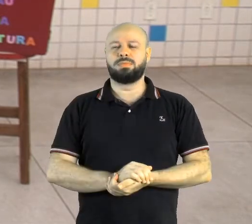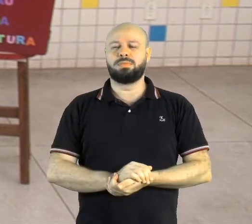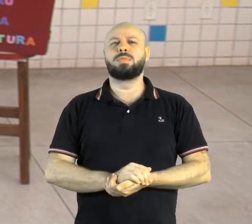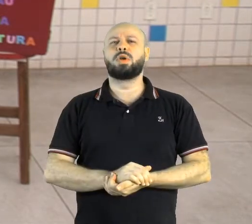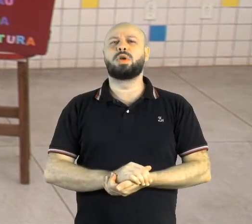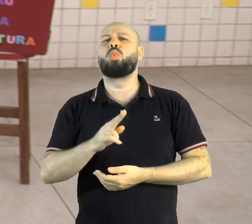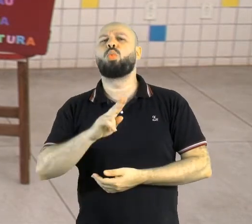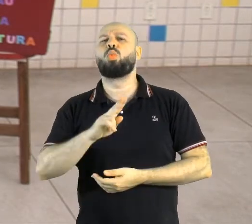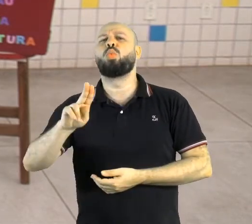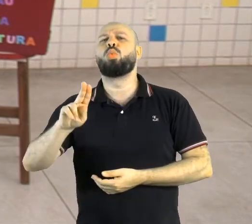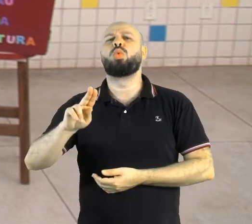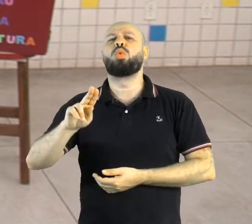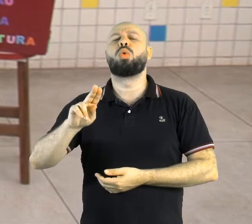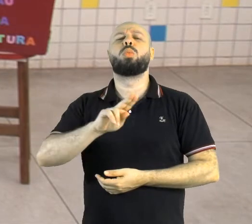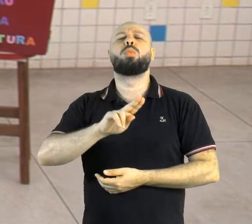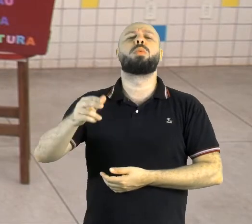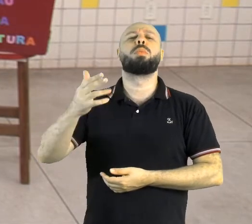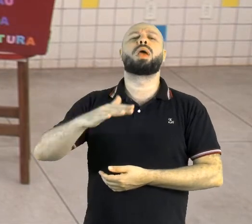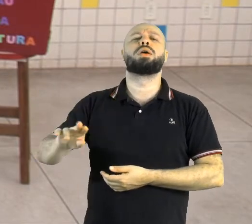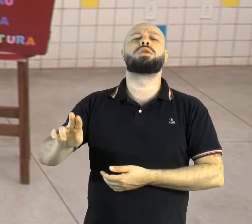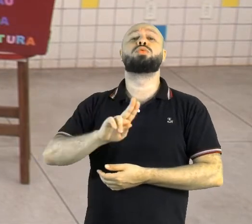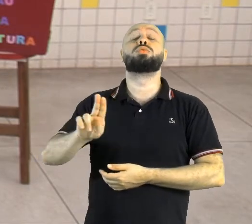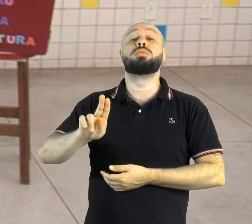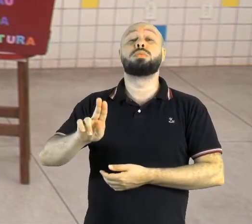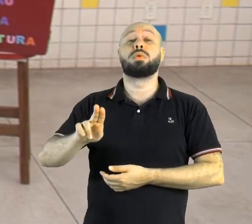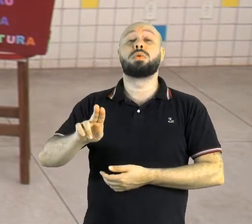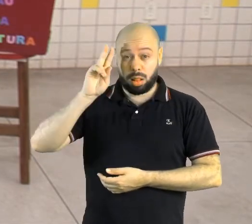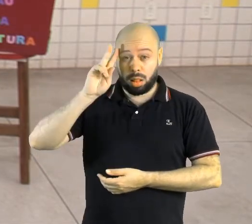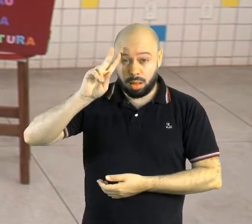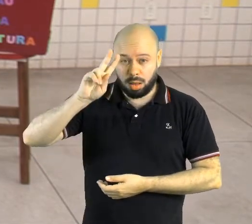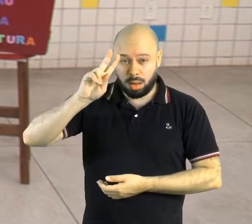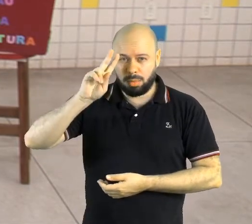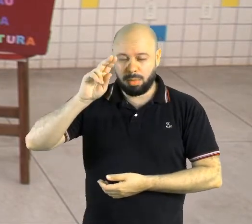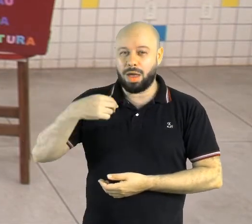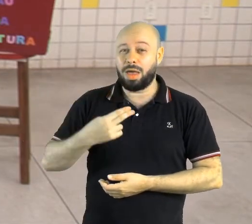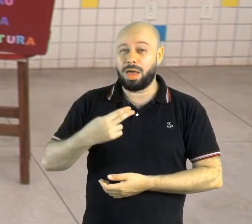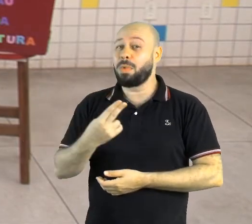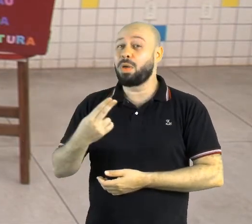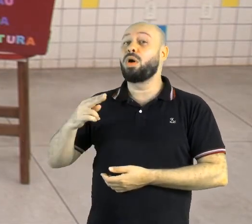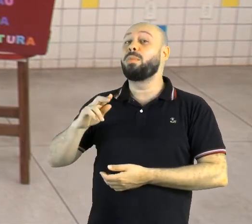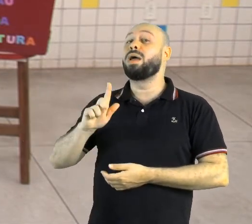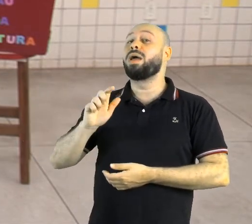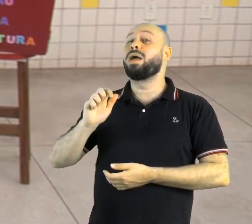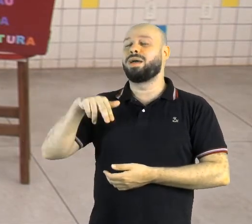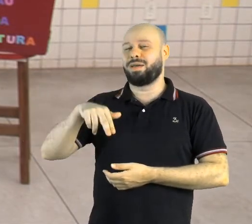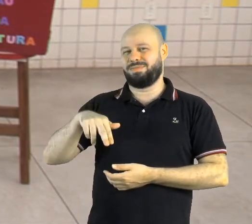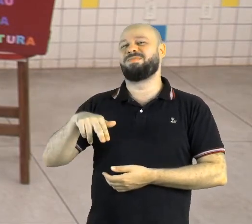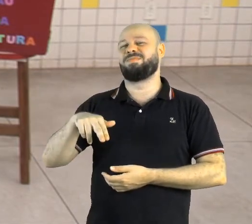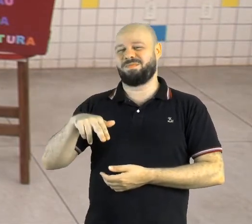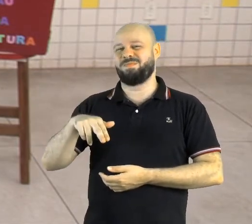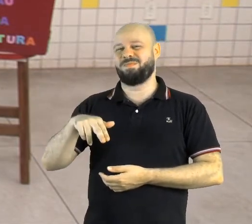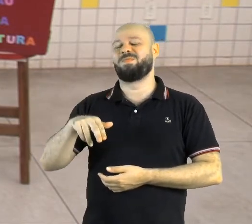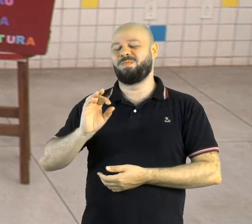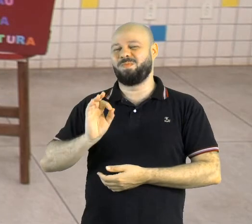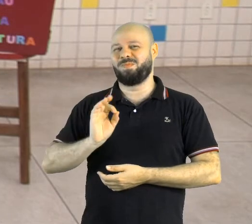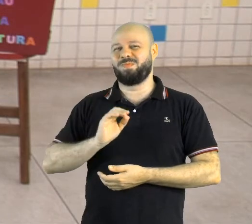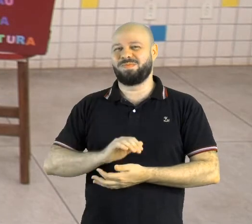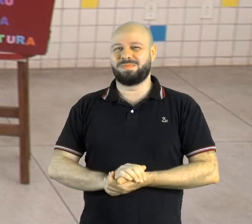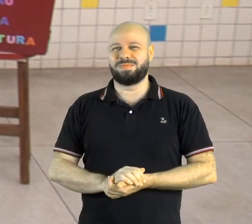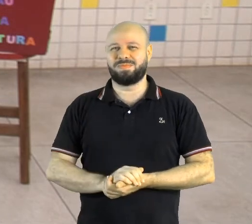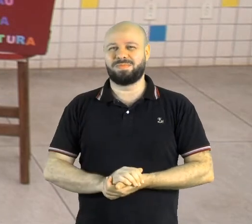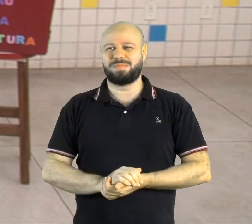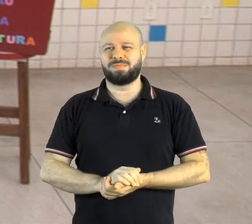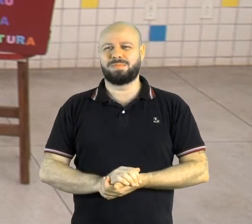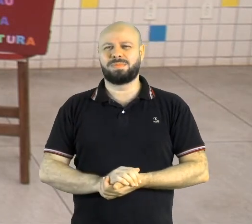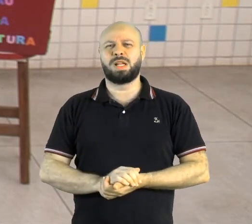o nome da criança? Quem lembra? Lá no início ele fala, meu nome é Jean. Isso mesmo.